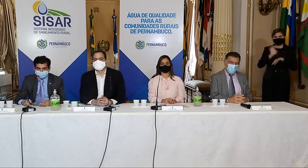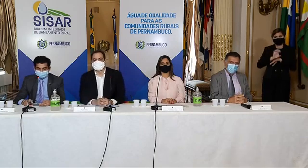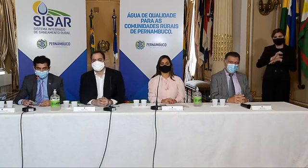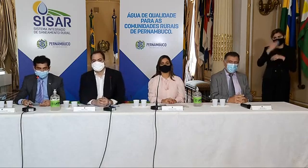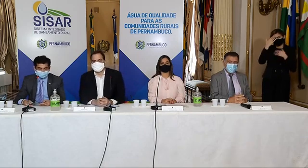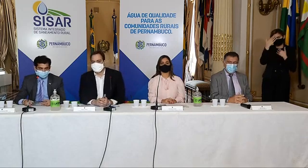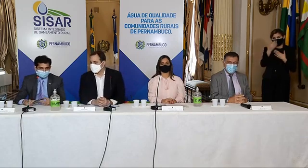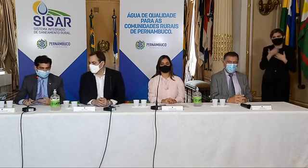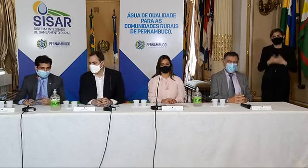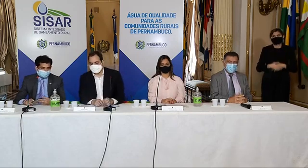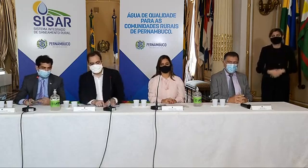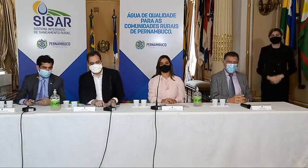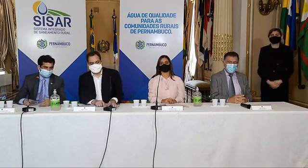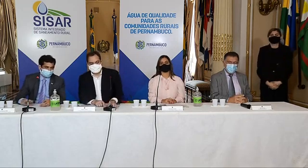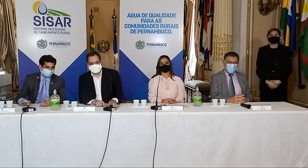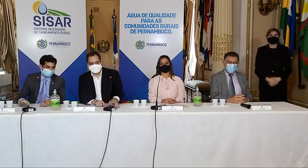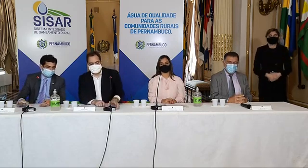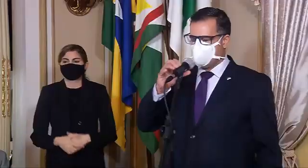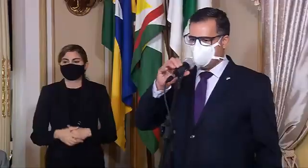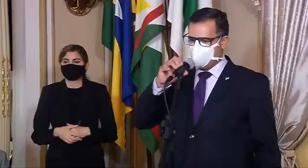muito obrigado